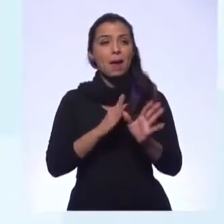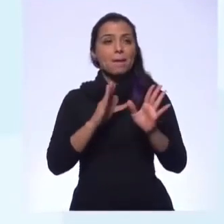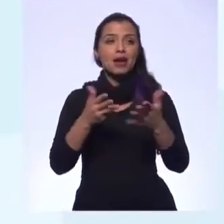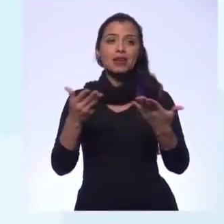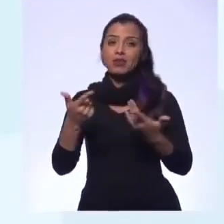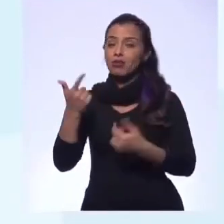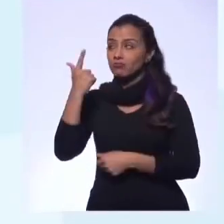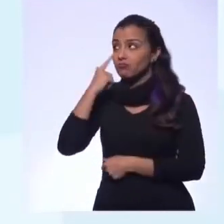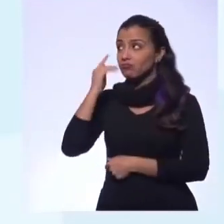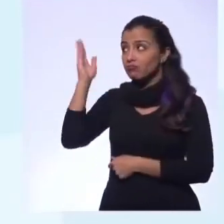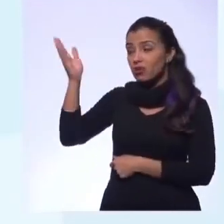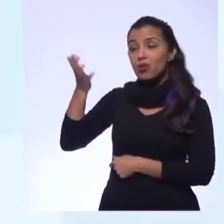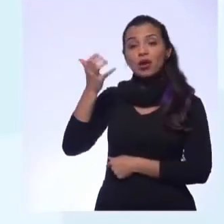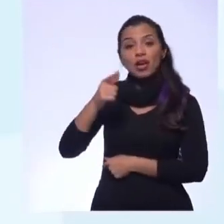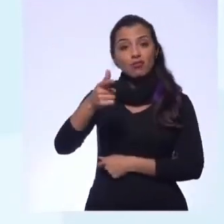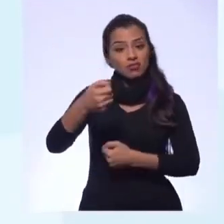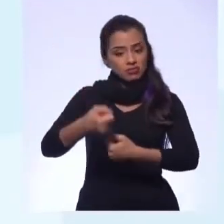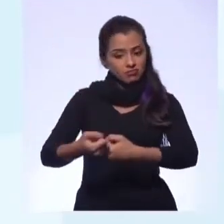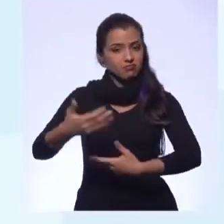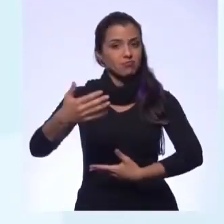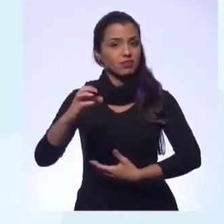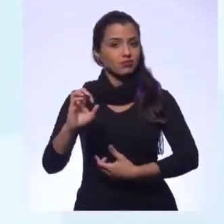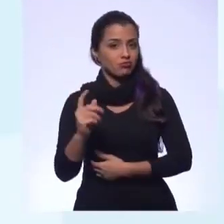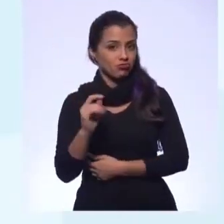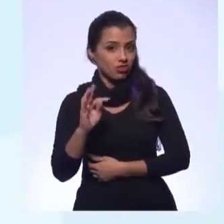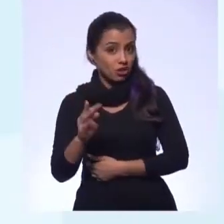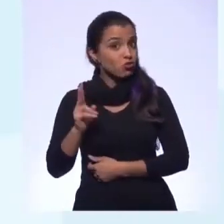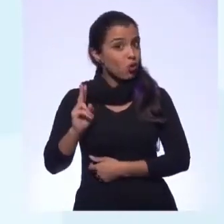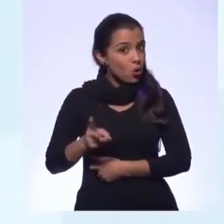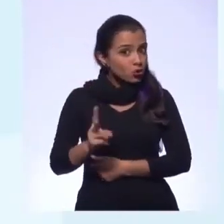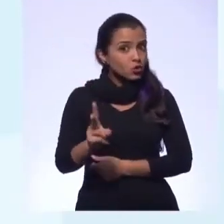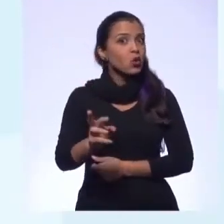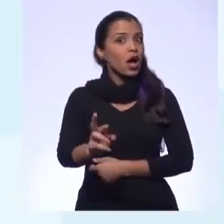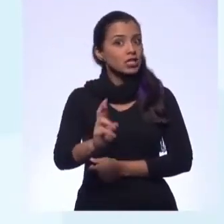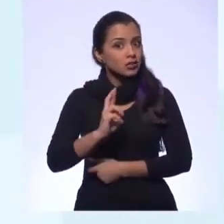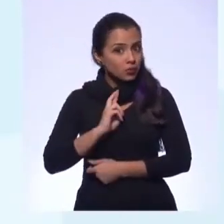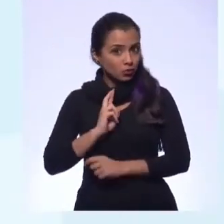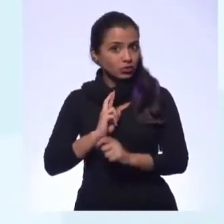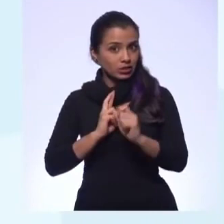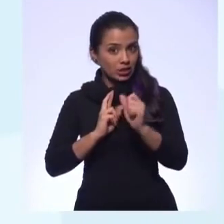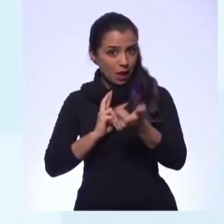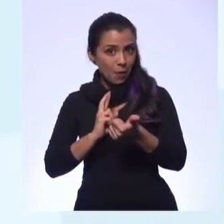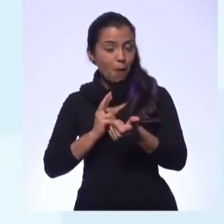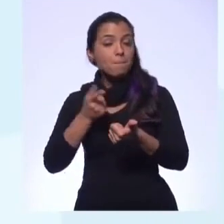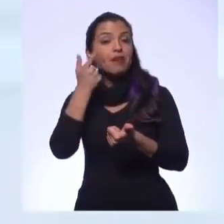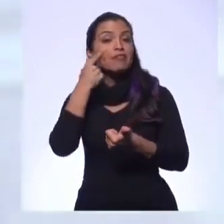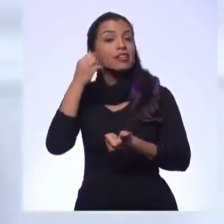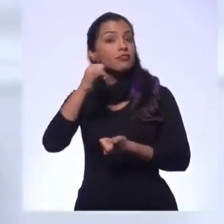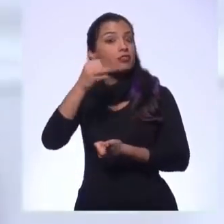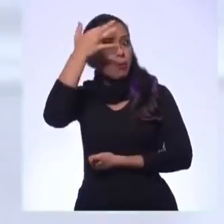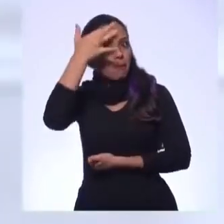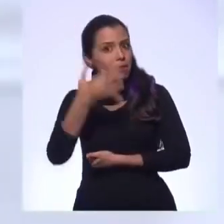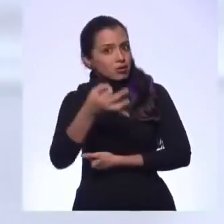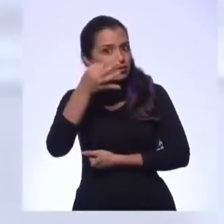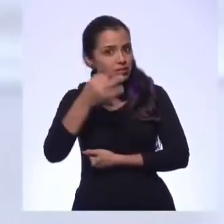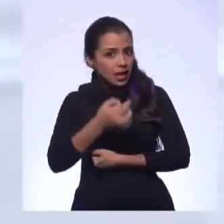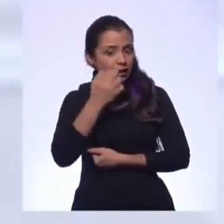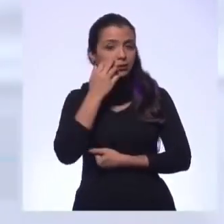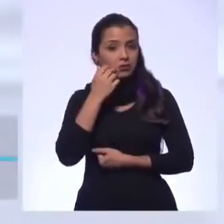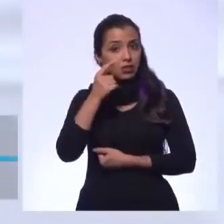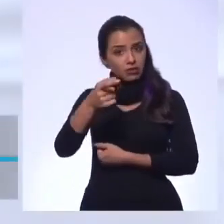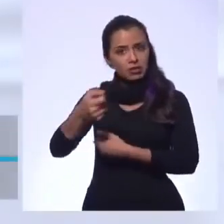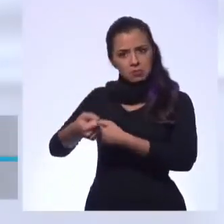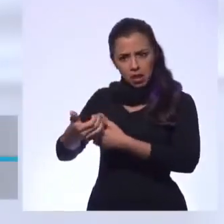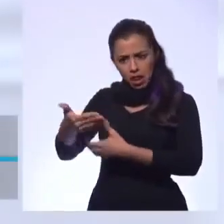os antibióticos, tá bom? Só para ver se vocês entenderam para que servem os antibióticos. Enquanto isso, enquanto vocês estão colocando aí